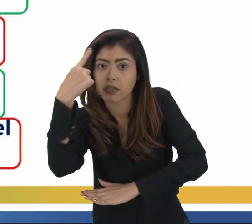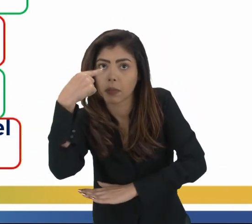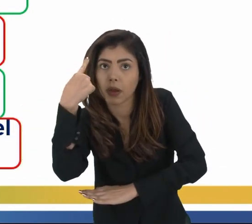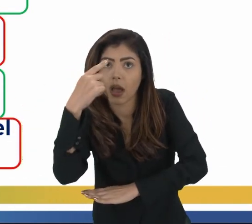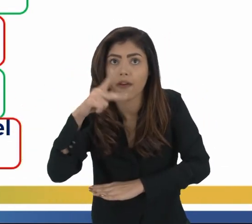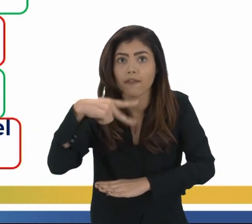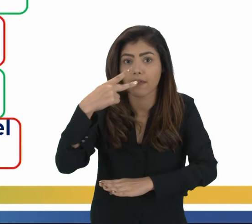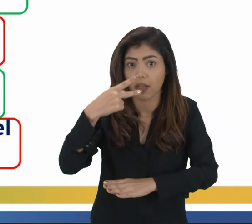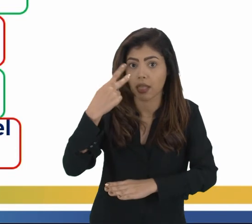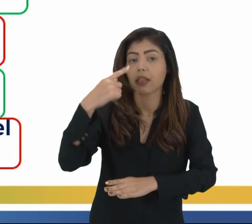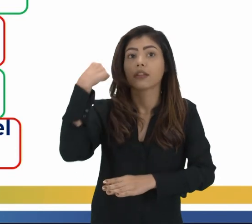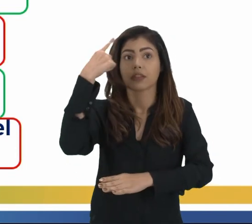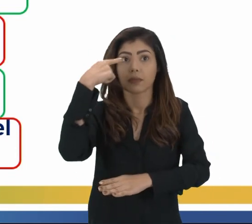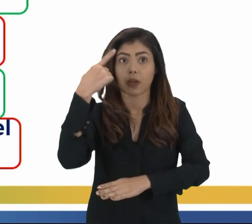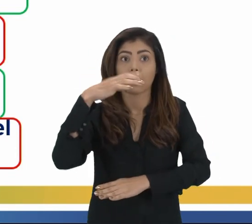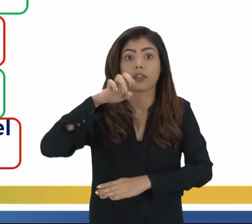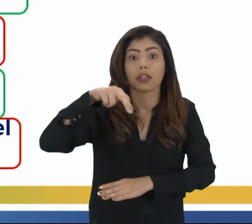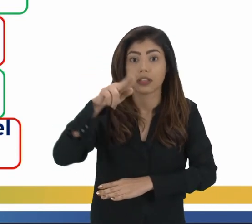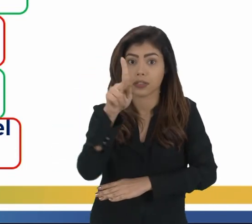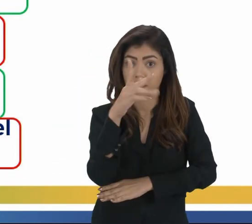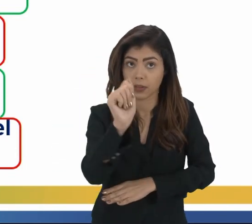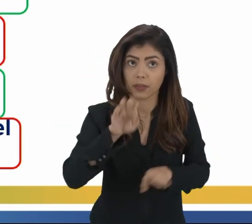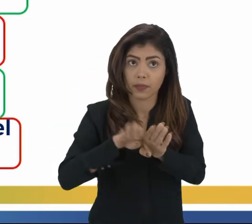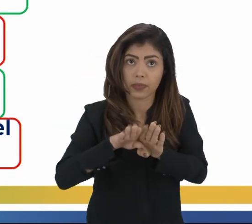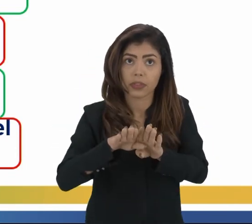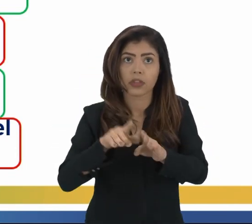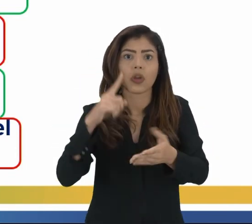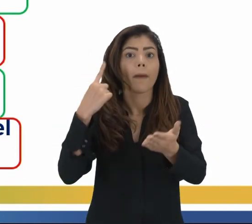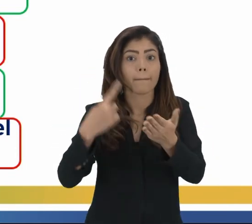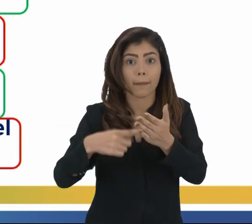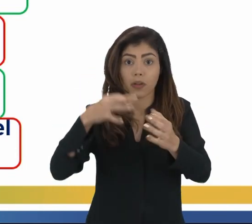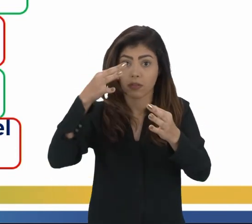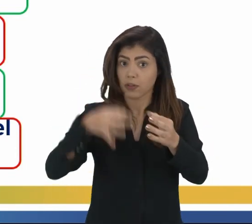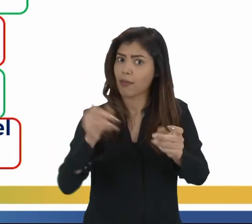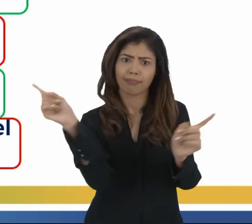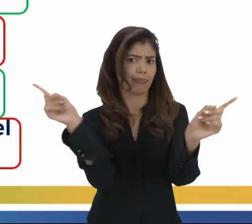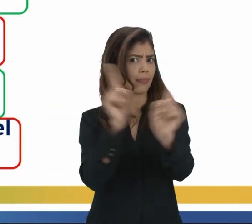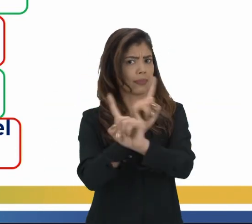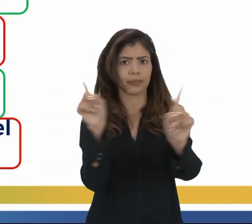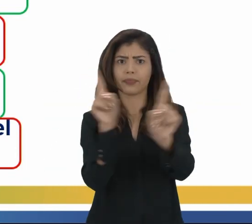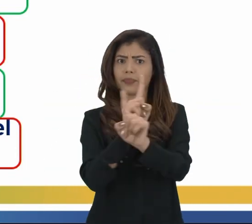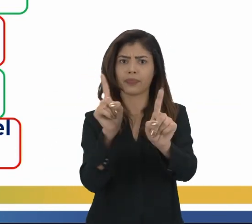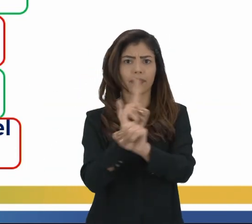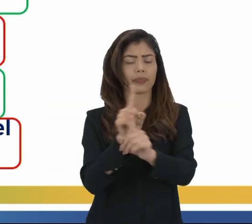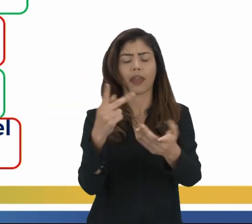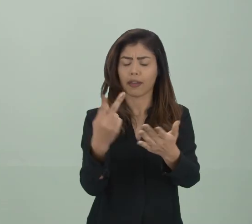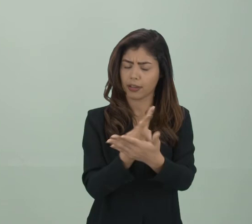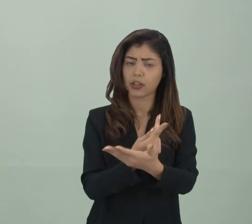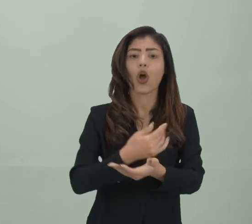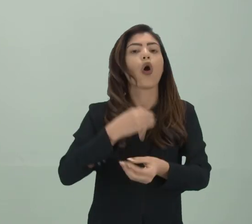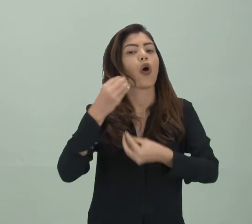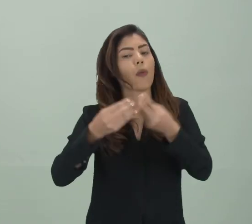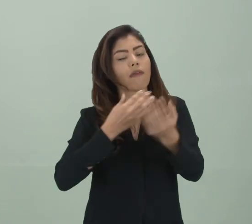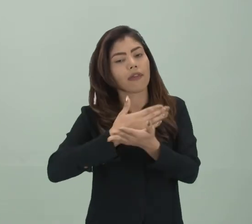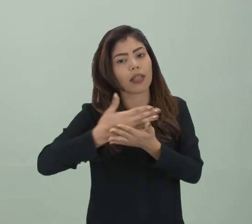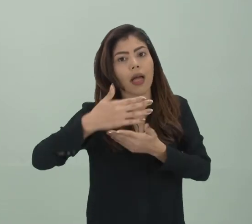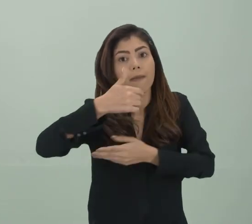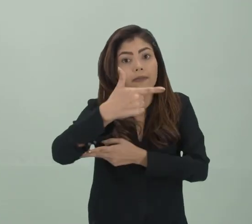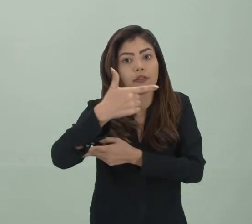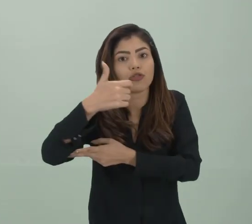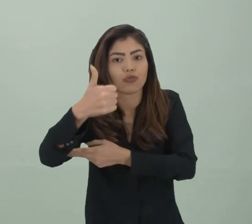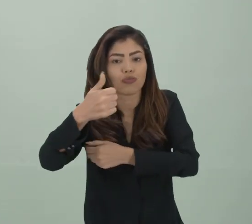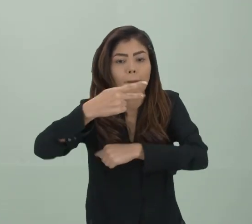hablan el español de España, pues es el correcto. De jeito nenhum. Como falamos no início, temos aí